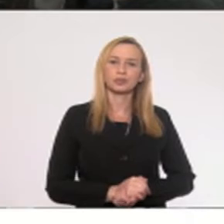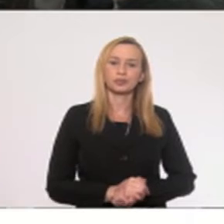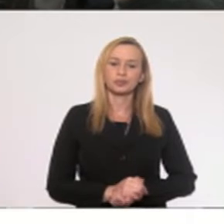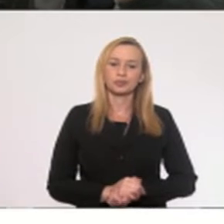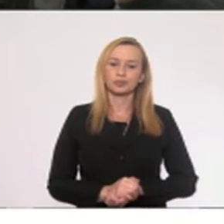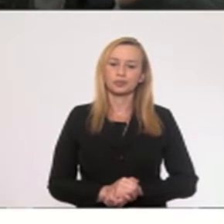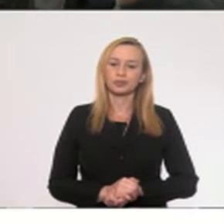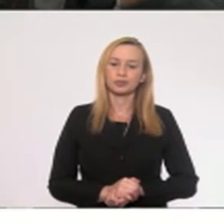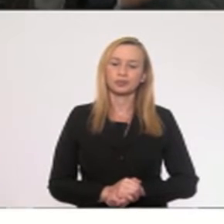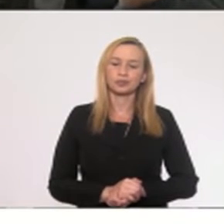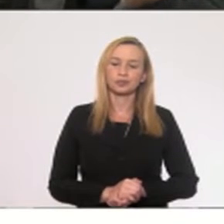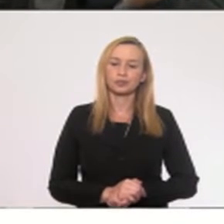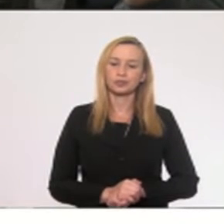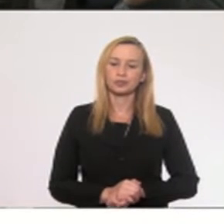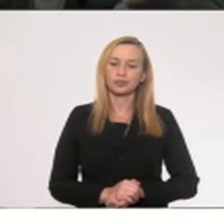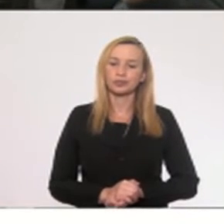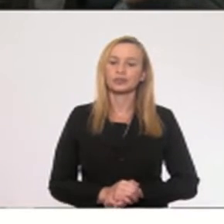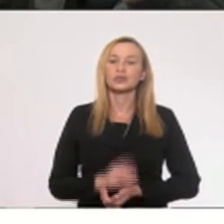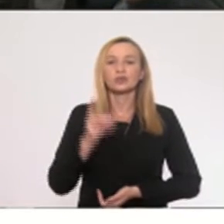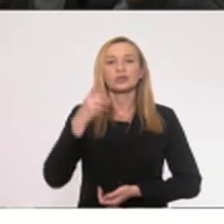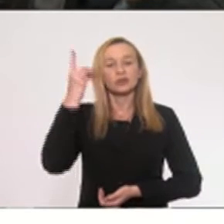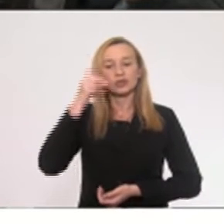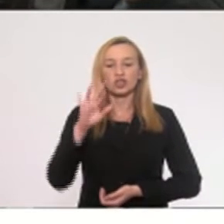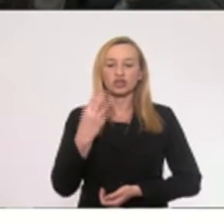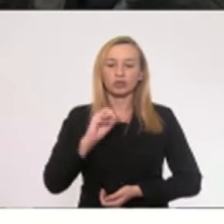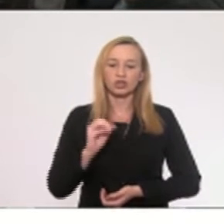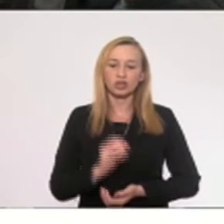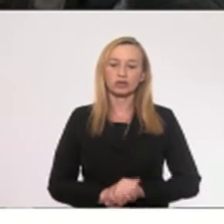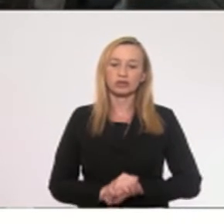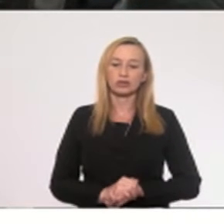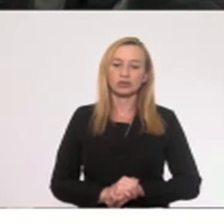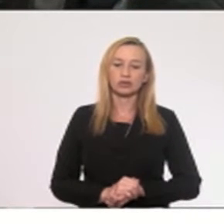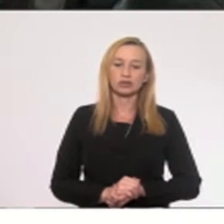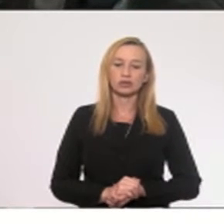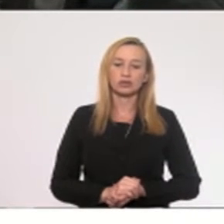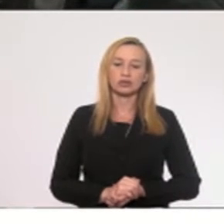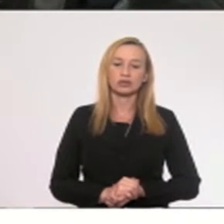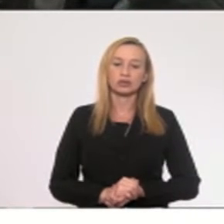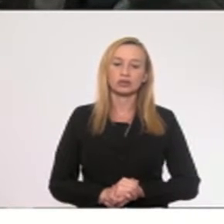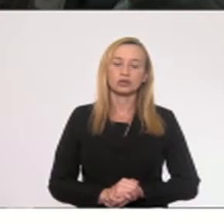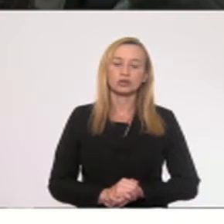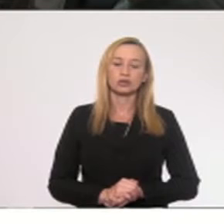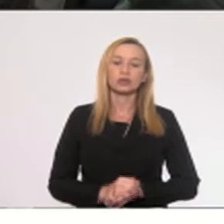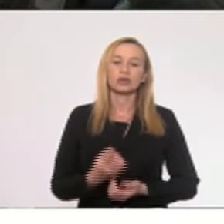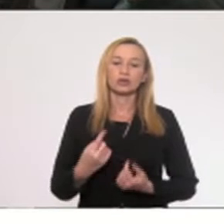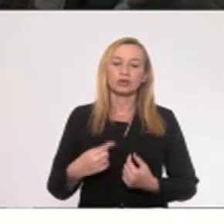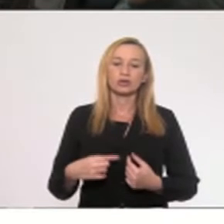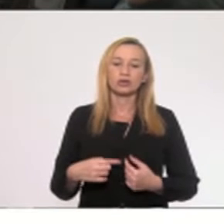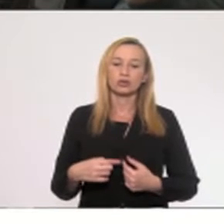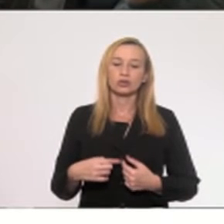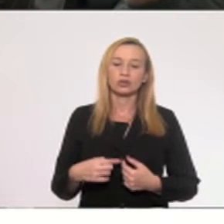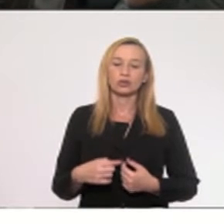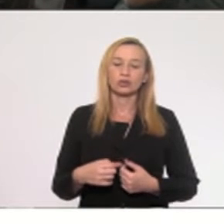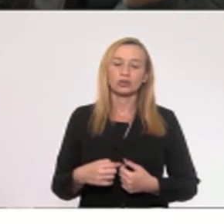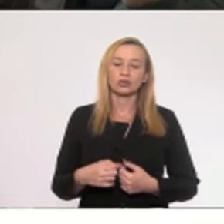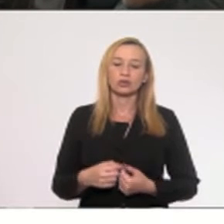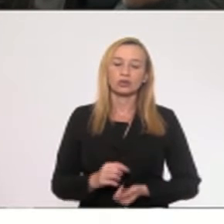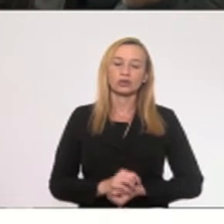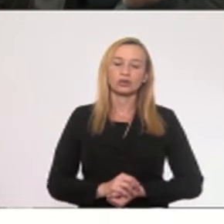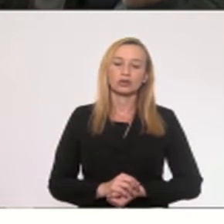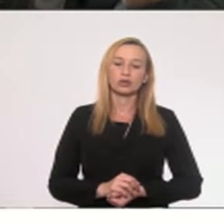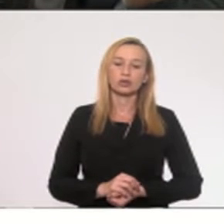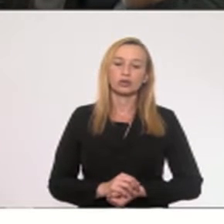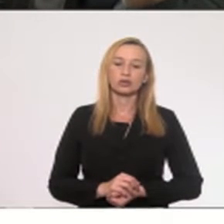Murim. Contrário ao destaque. Deputado Chico Machado. Acompanho contrário de destaque também. Contrário destaque também, por maioria.